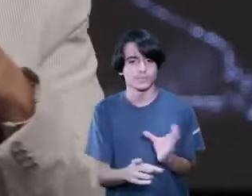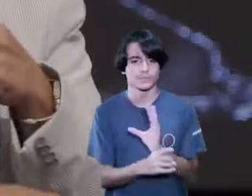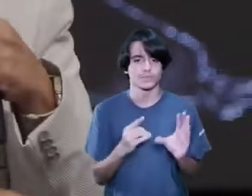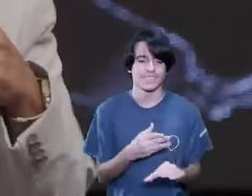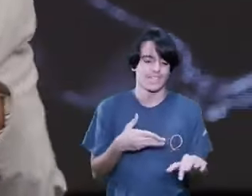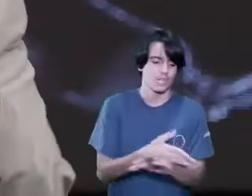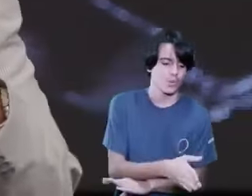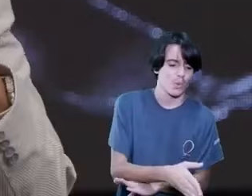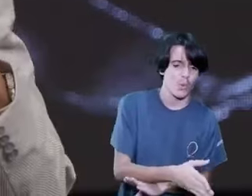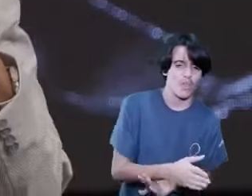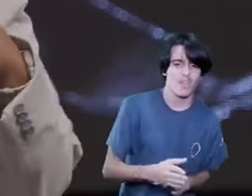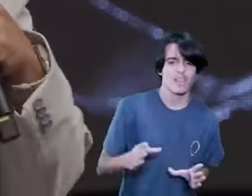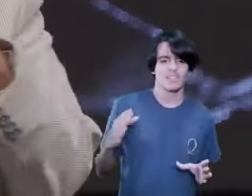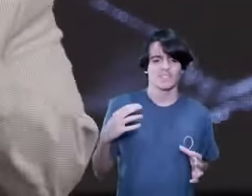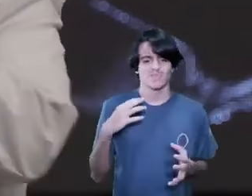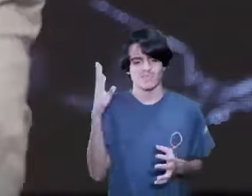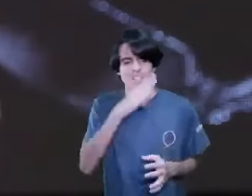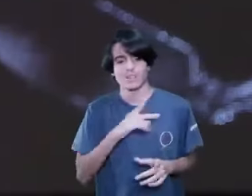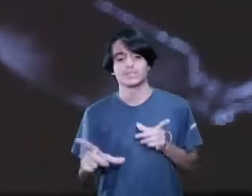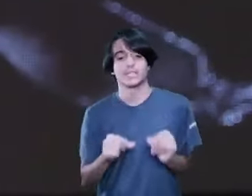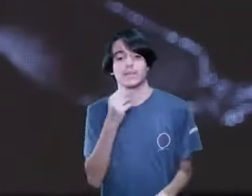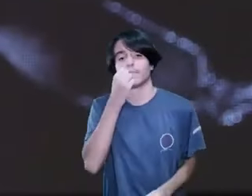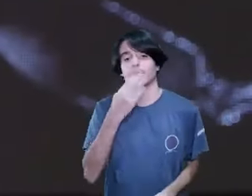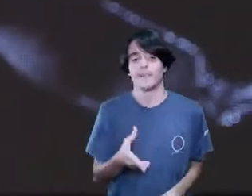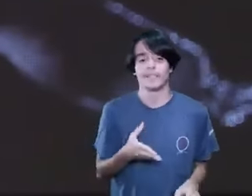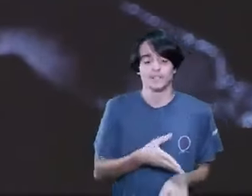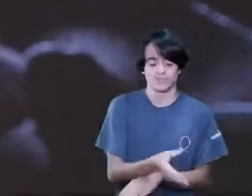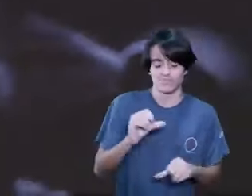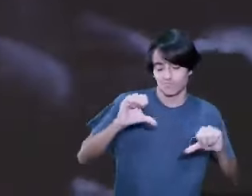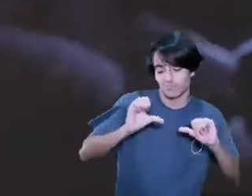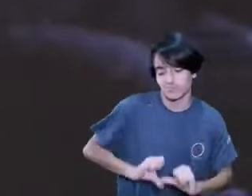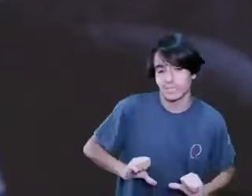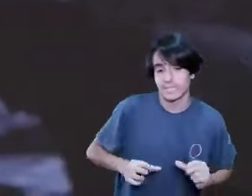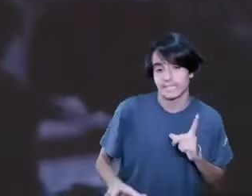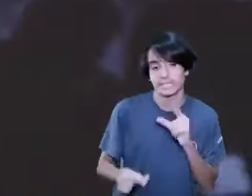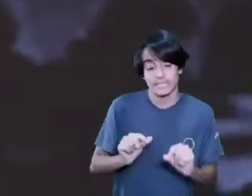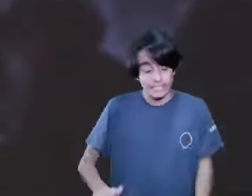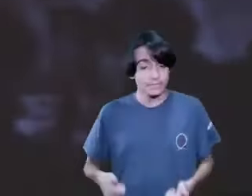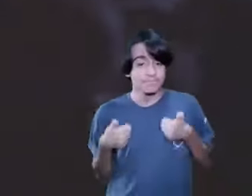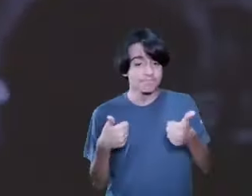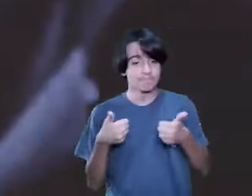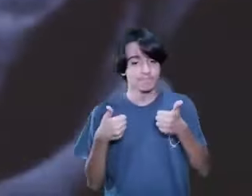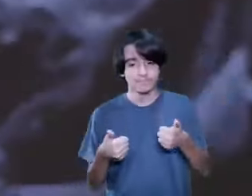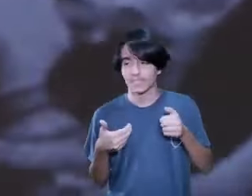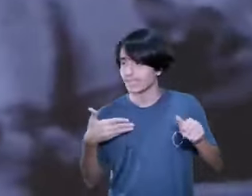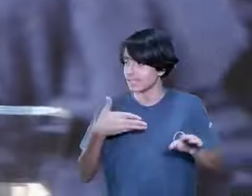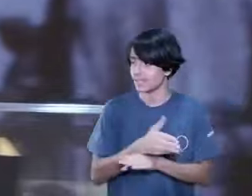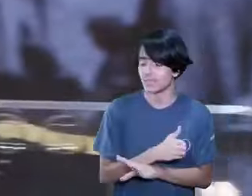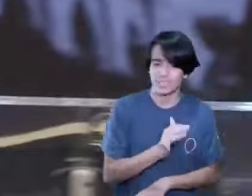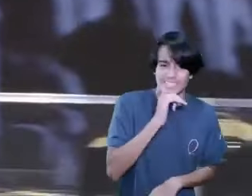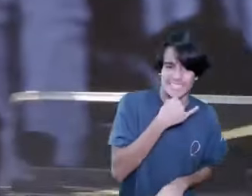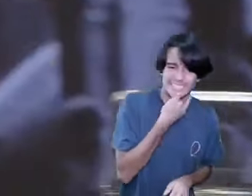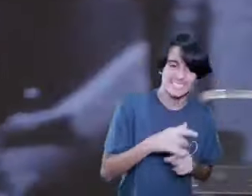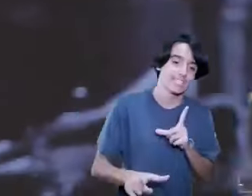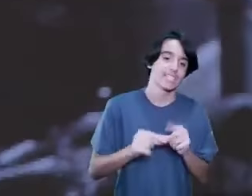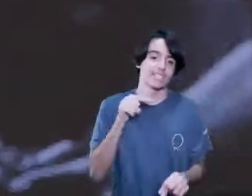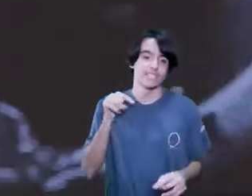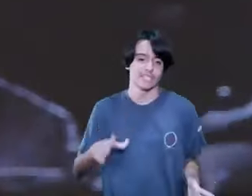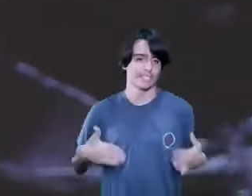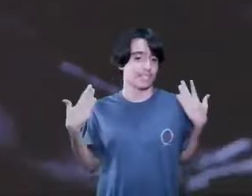entrou mal, vai sair bem. Entrou para baixo, vai sair para cima. Entrou desanimado, vai sair